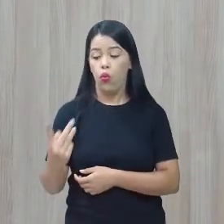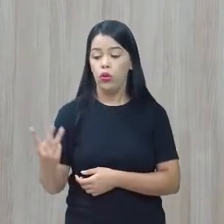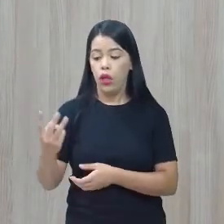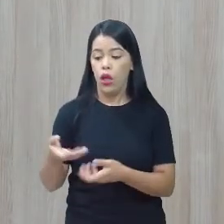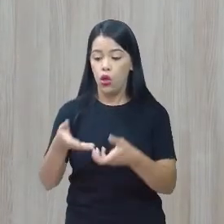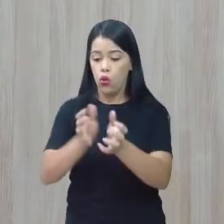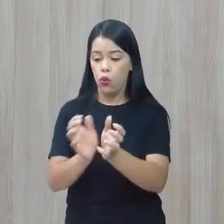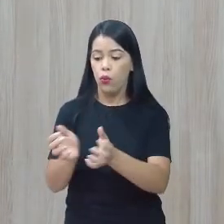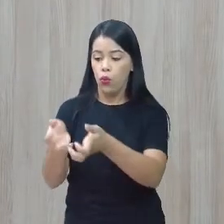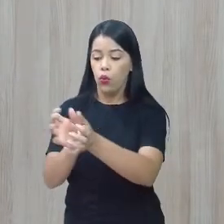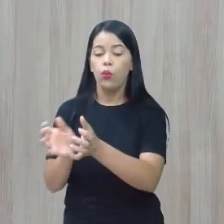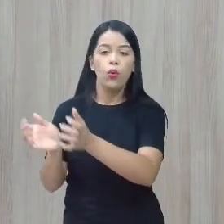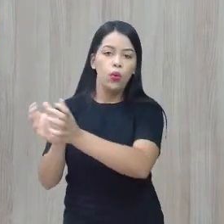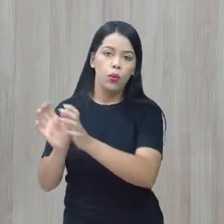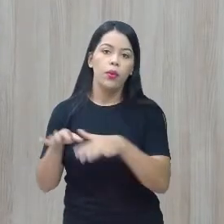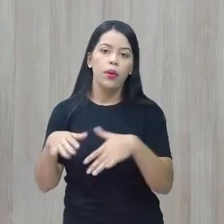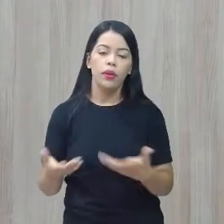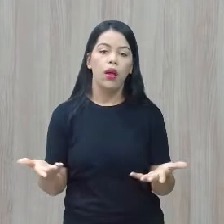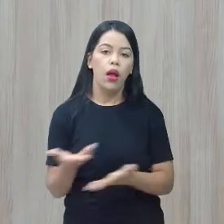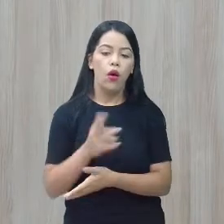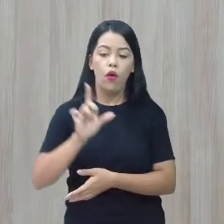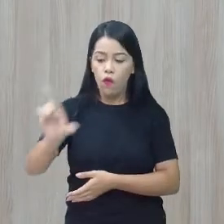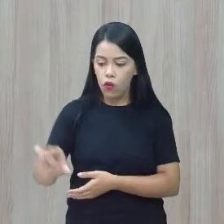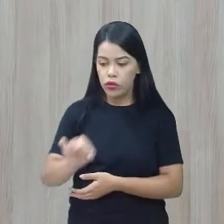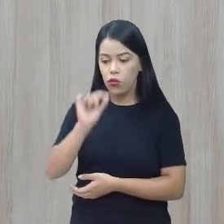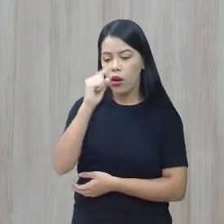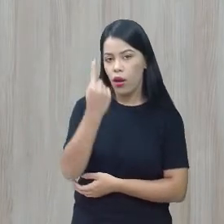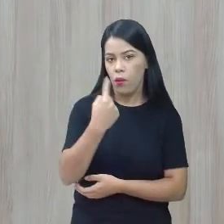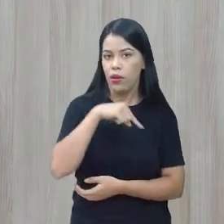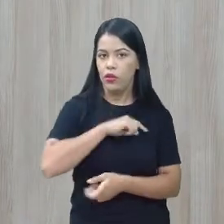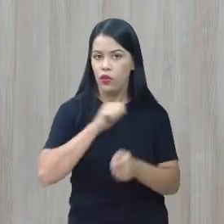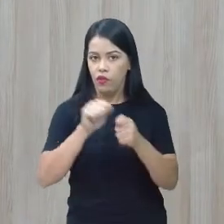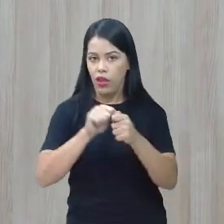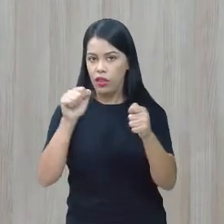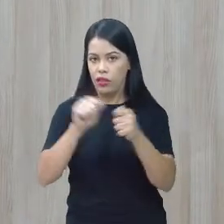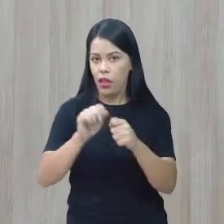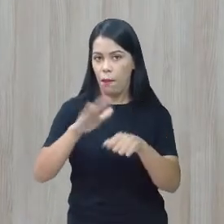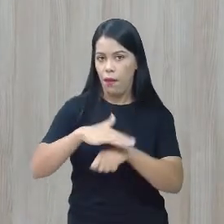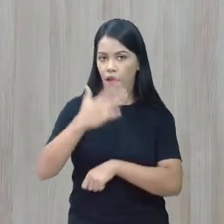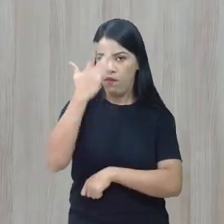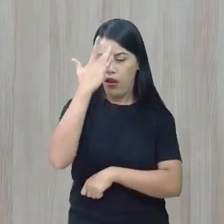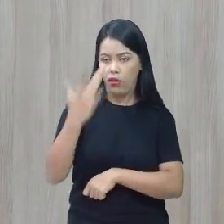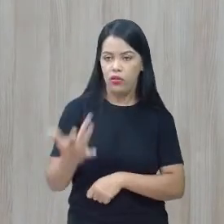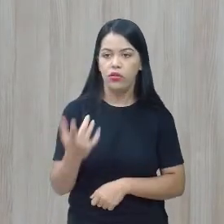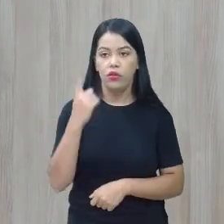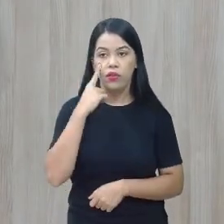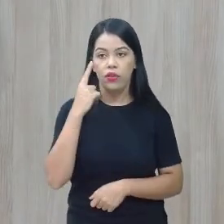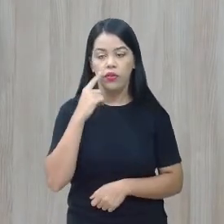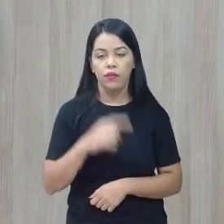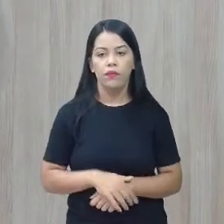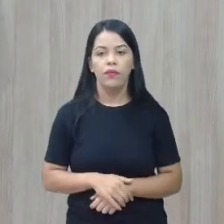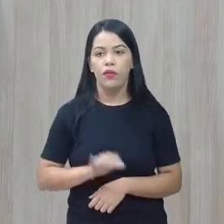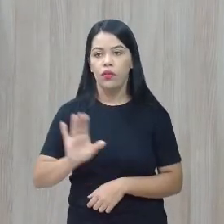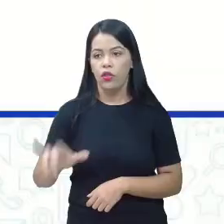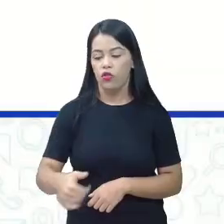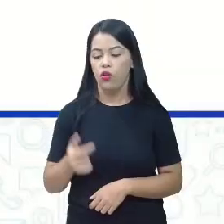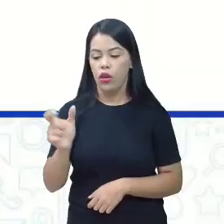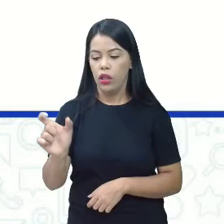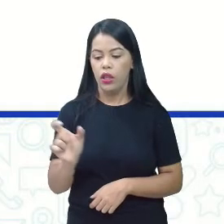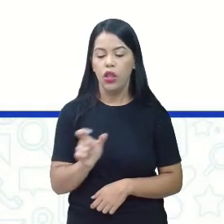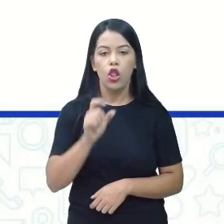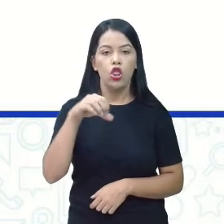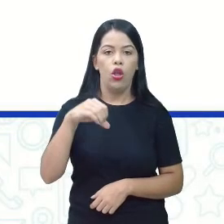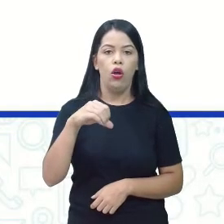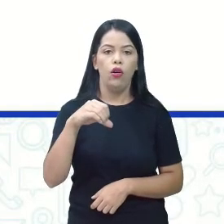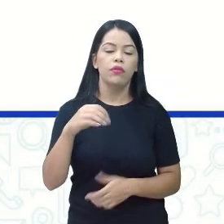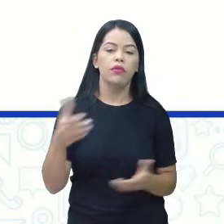classes numéricas aí nesse momento. E eu vou escolher um desses números para a gente fazer o arredondamento, ó. Escolhi aqui o número 9. Esse número